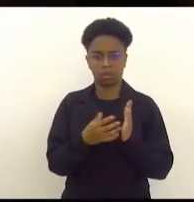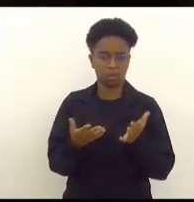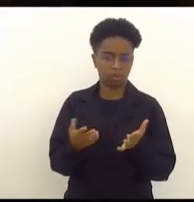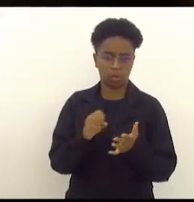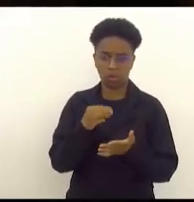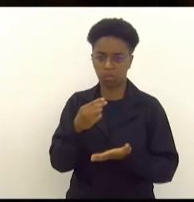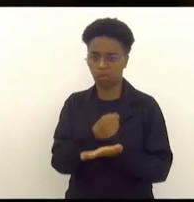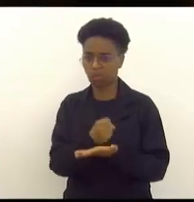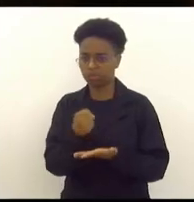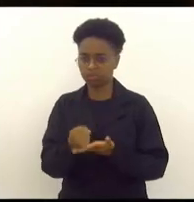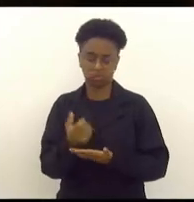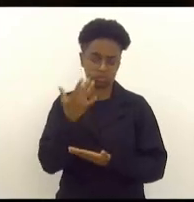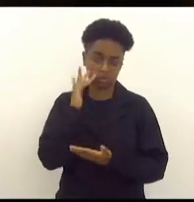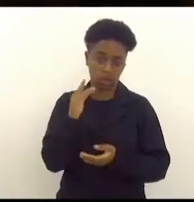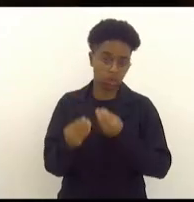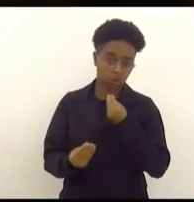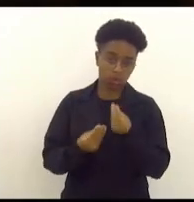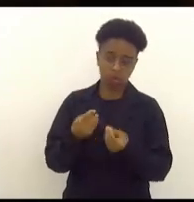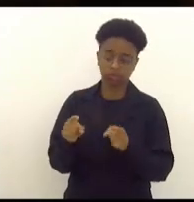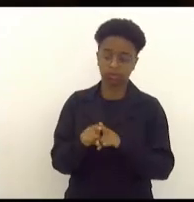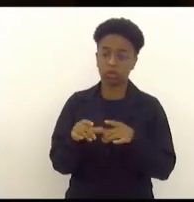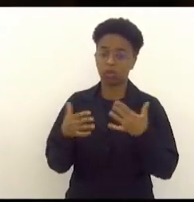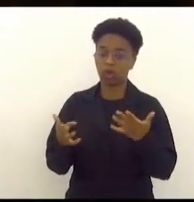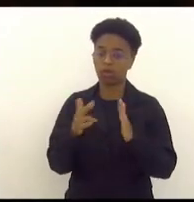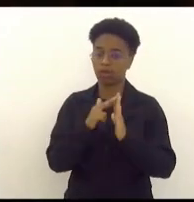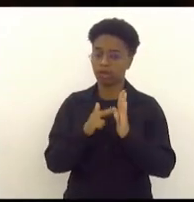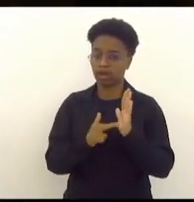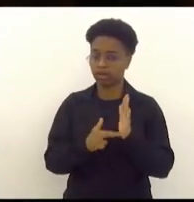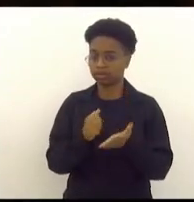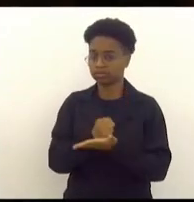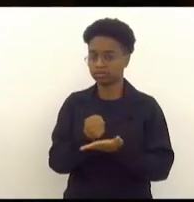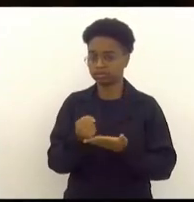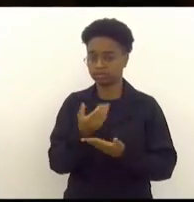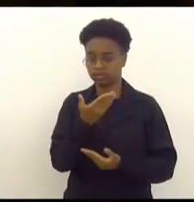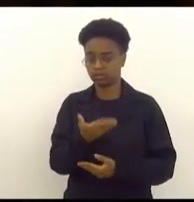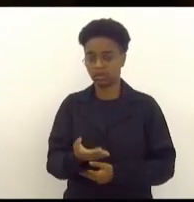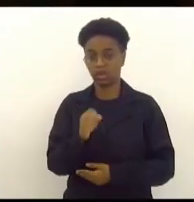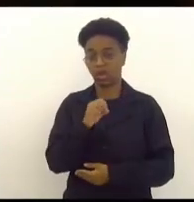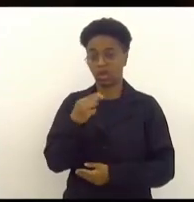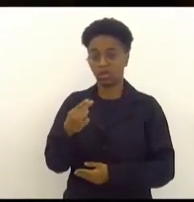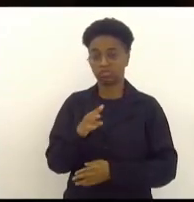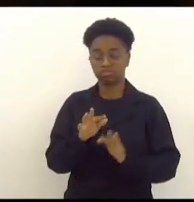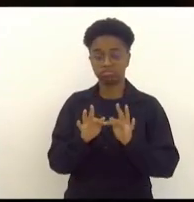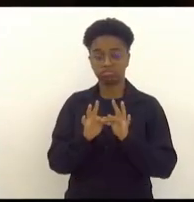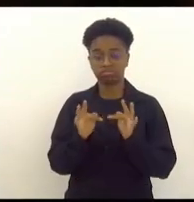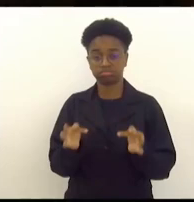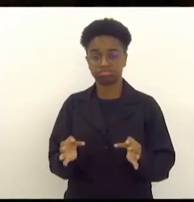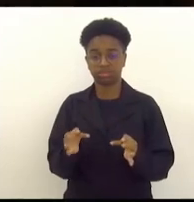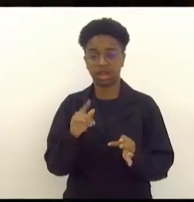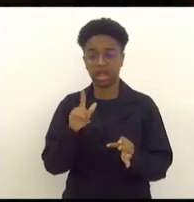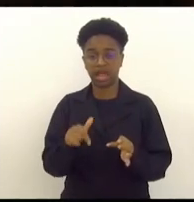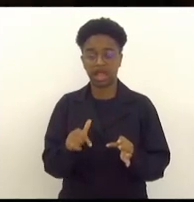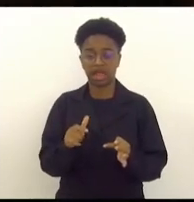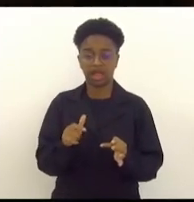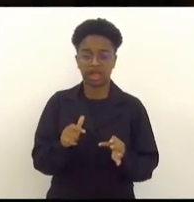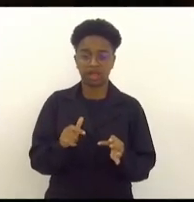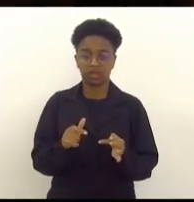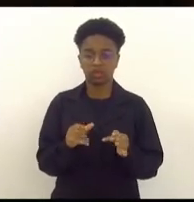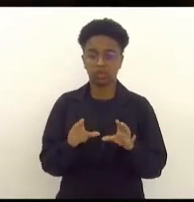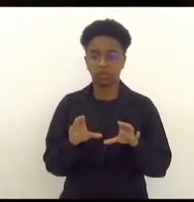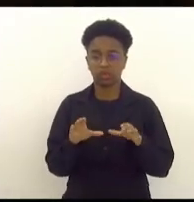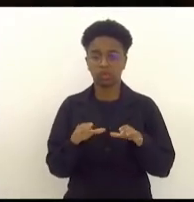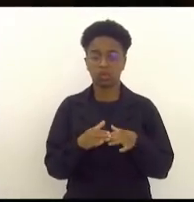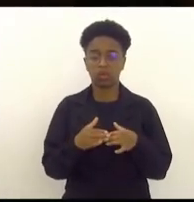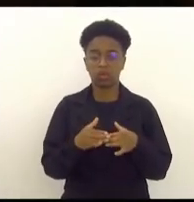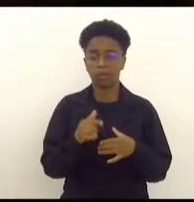contratados e sabe-se lá como é qual critério são contratados ou se simplesmente são mais uma gama